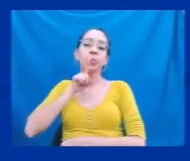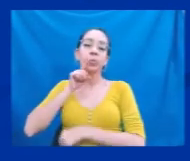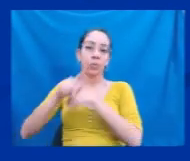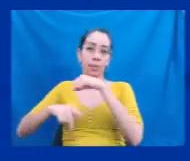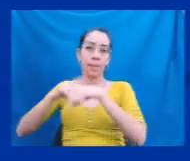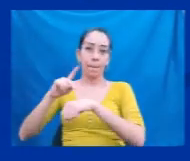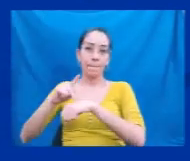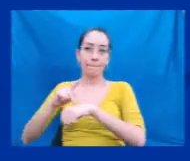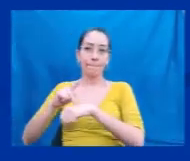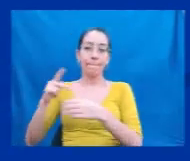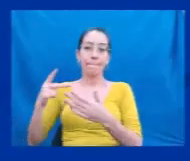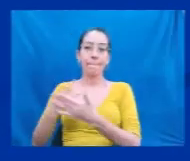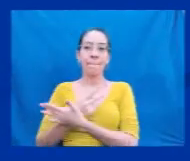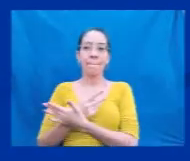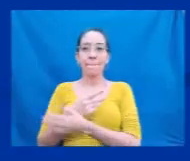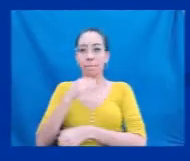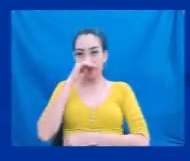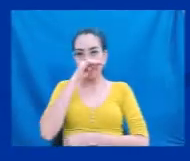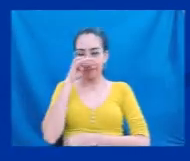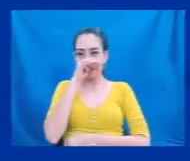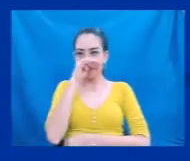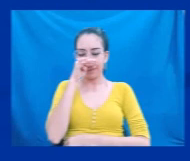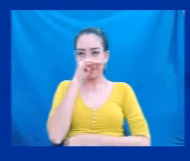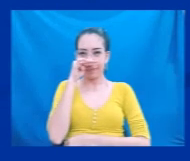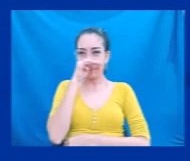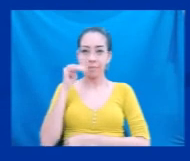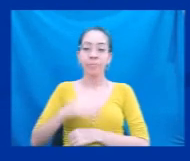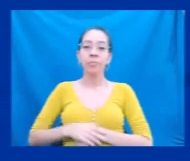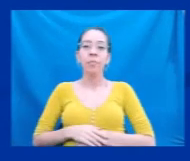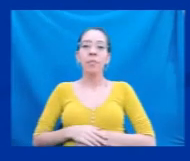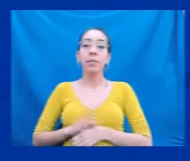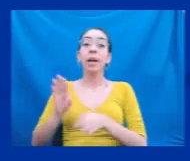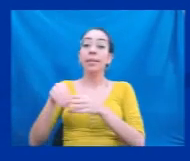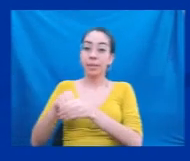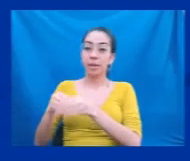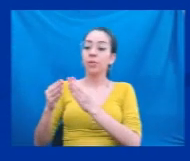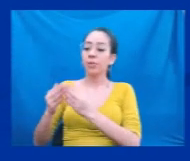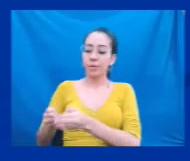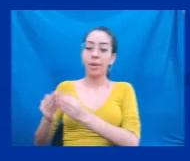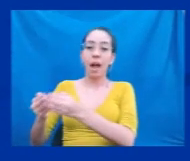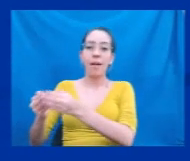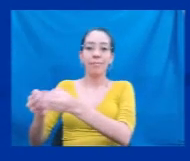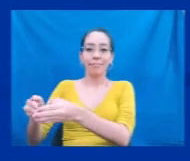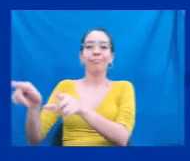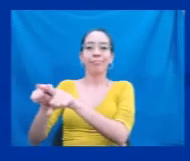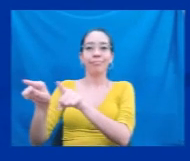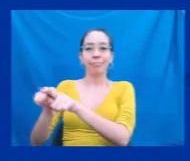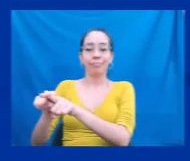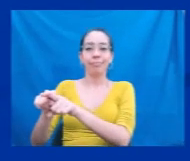de 2,3 mil toneladas de nitrato de amônio a bordo de um navio francês estacionado no porto do